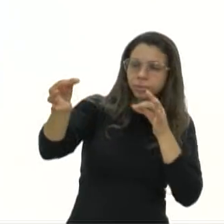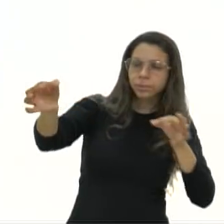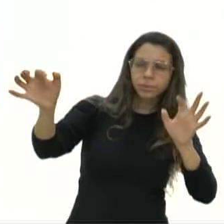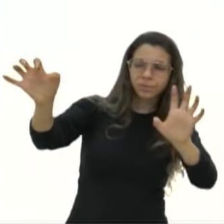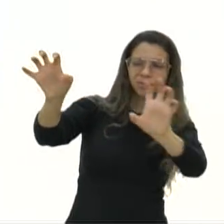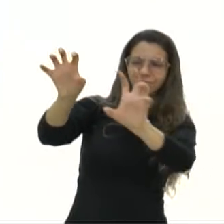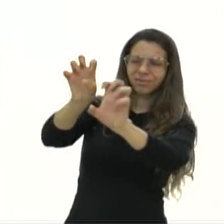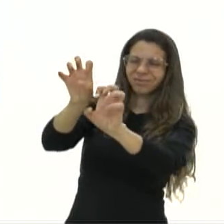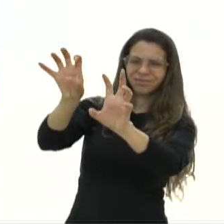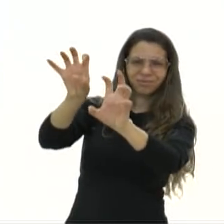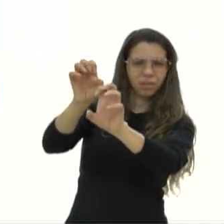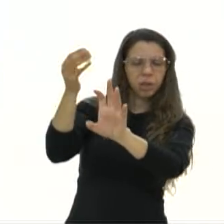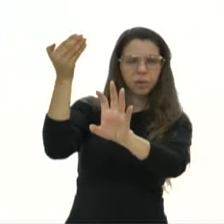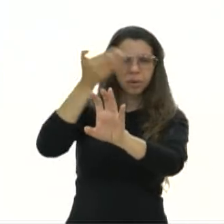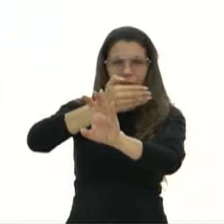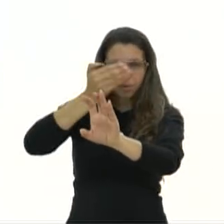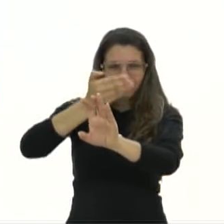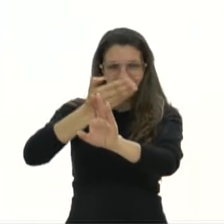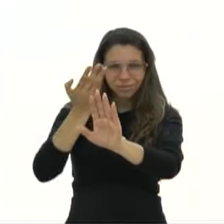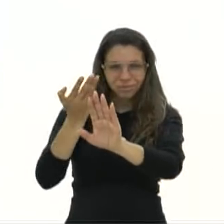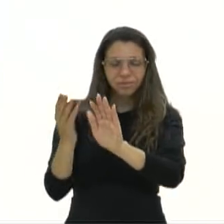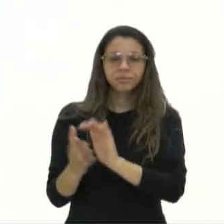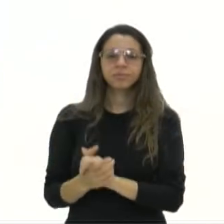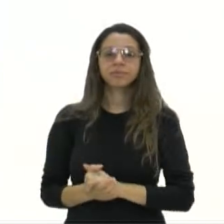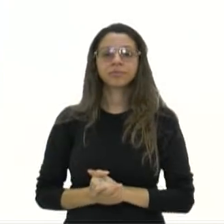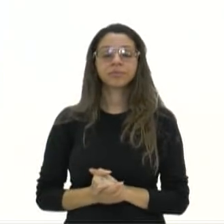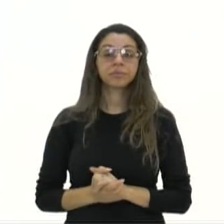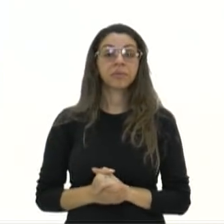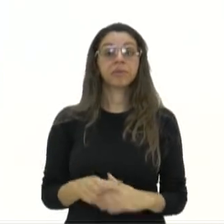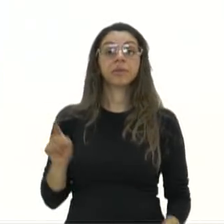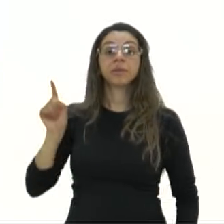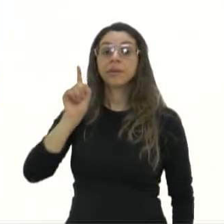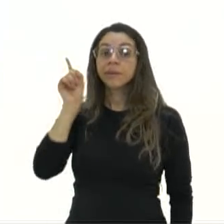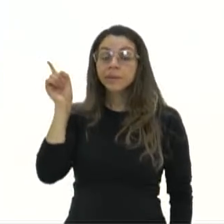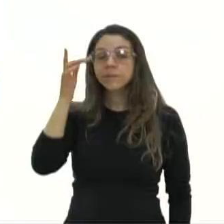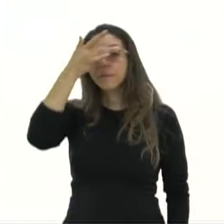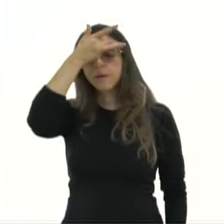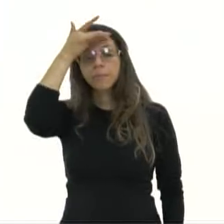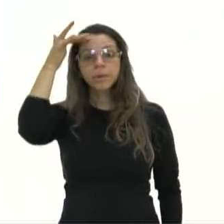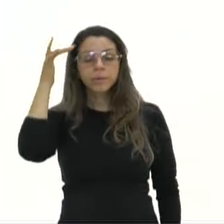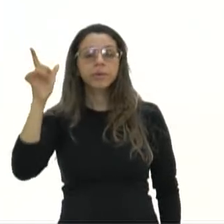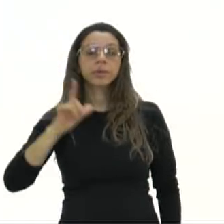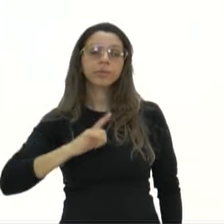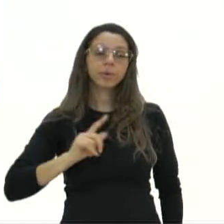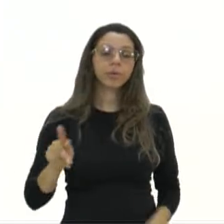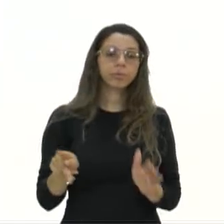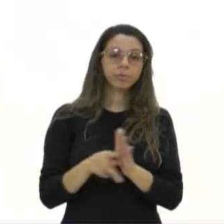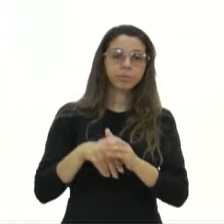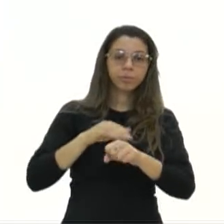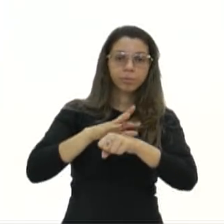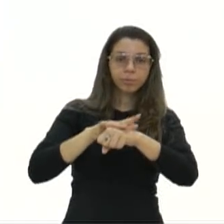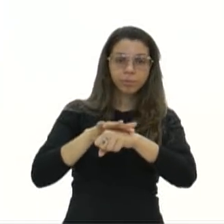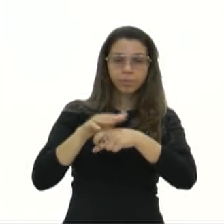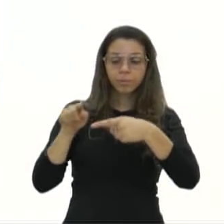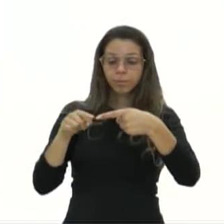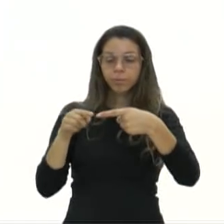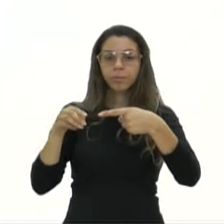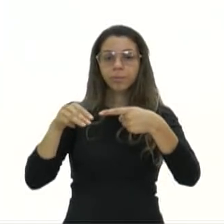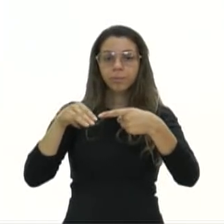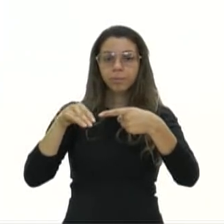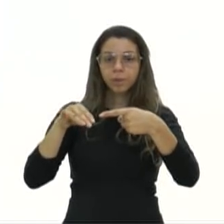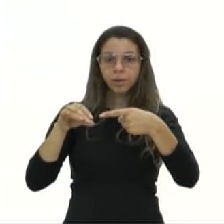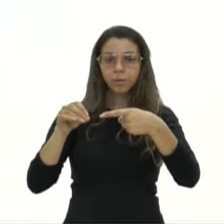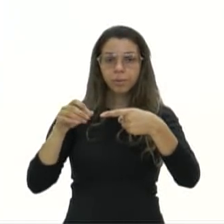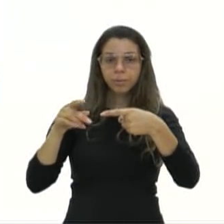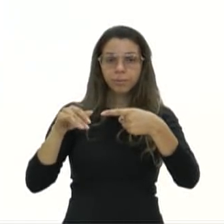longe, na janela, no jardim, está desfocado? Então, isso é uma pessoa que tem miopia. Ou seja, ela